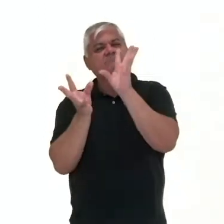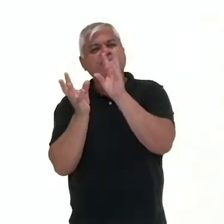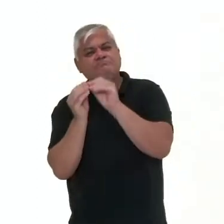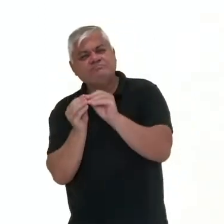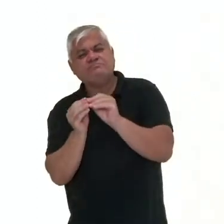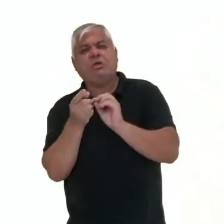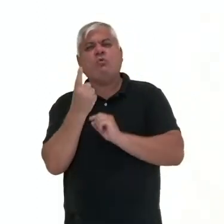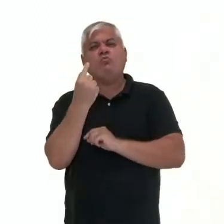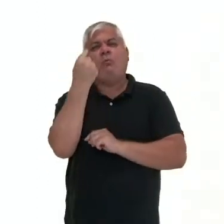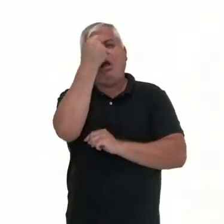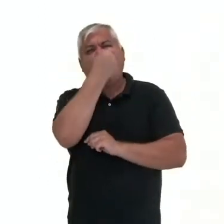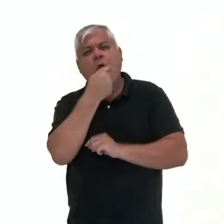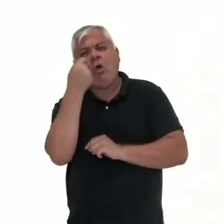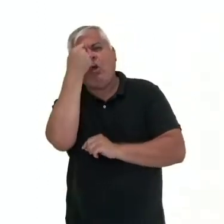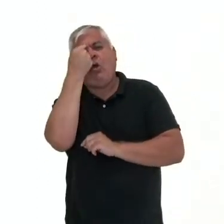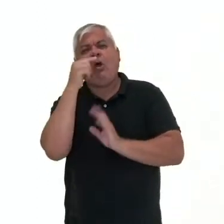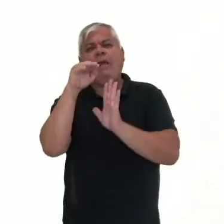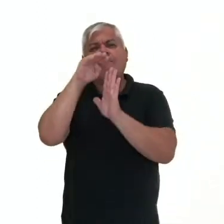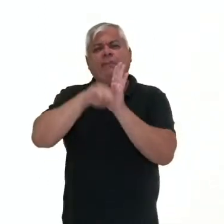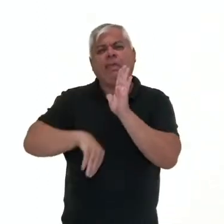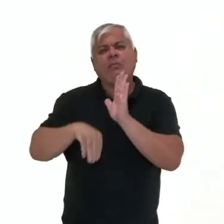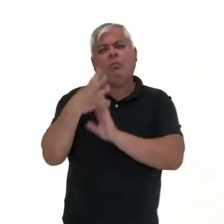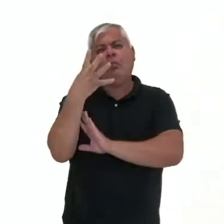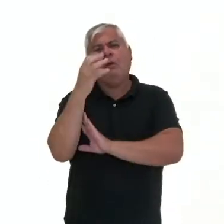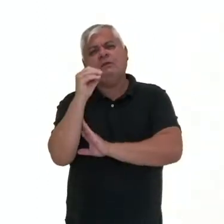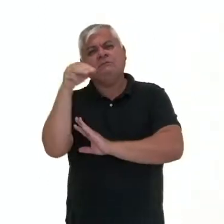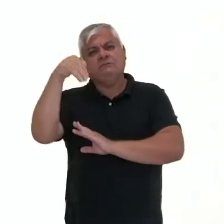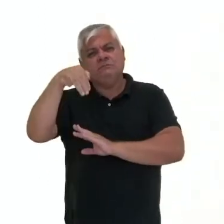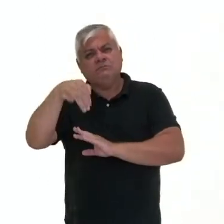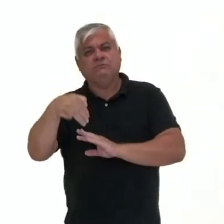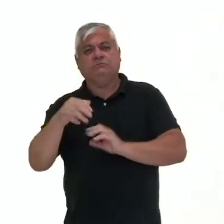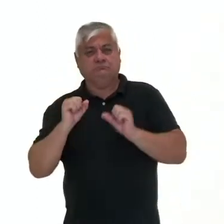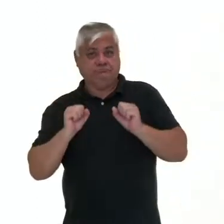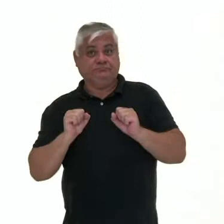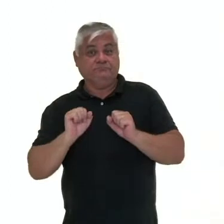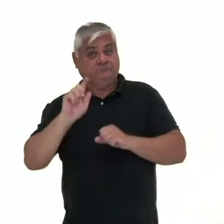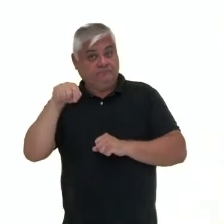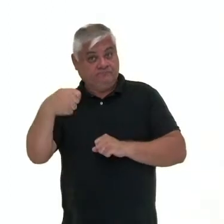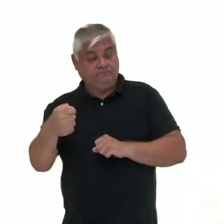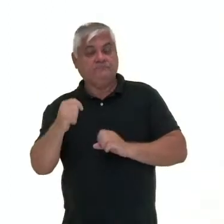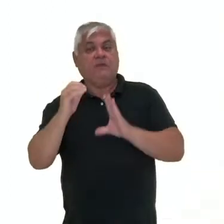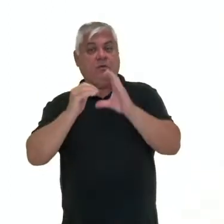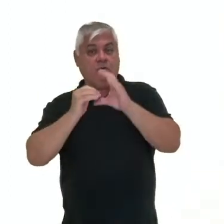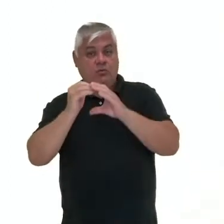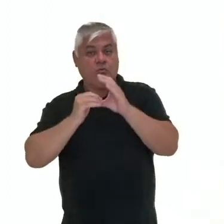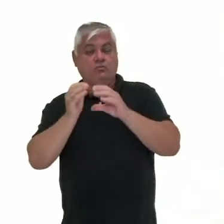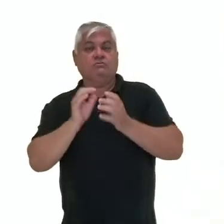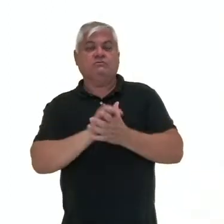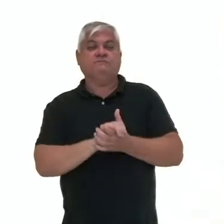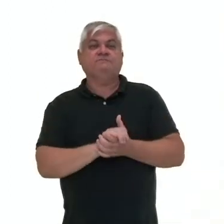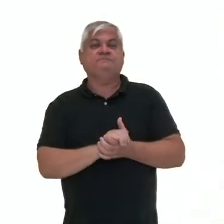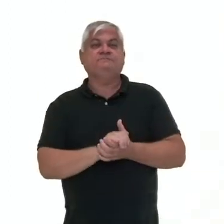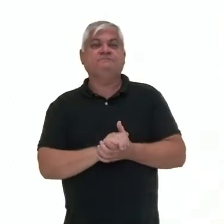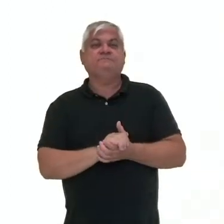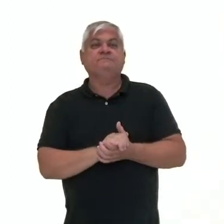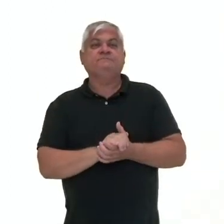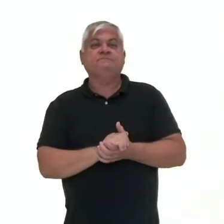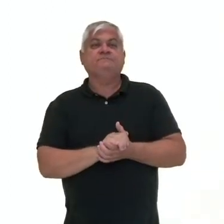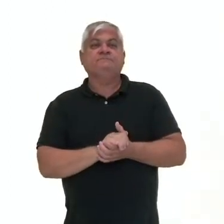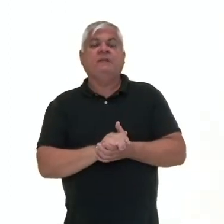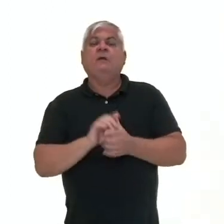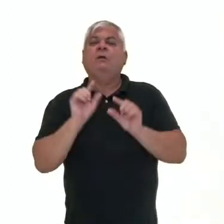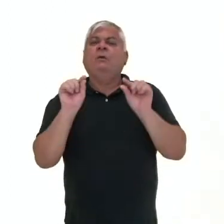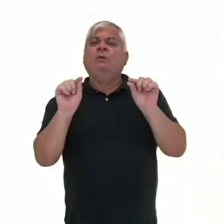têm 1 hora ou até menos de duração, né? Então, por isso eles são chamados assim, né? Então, fala